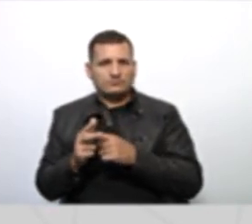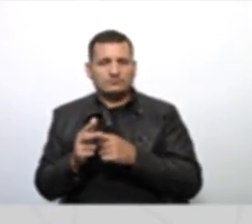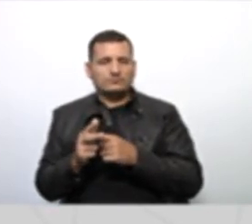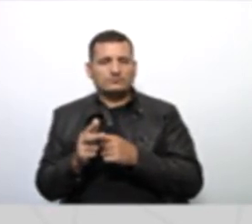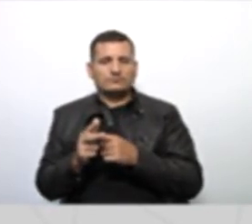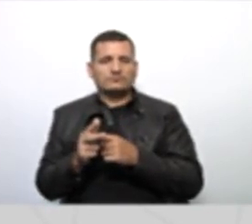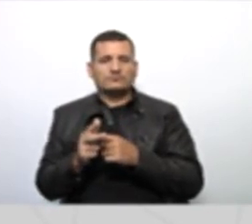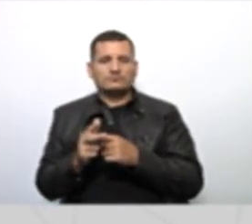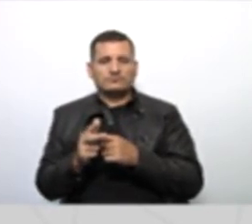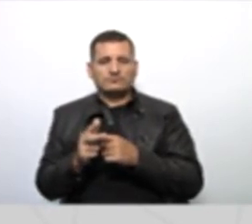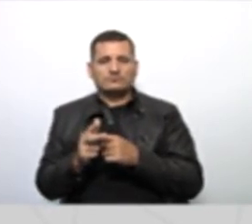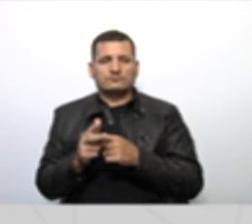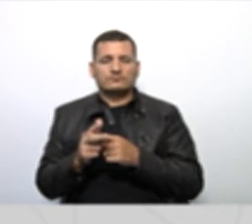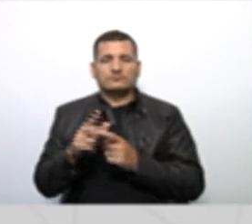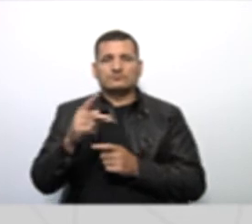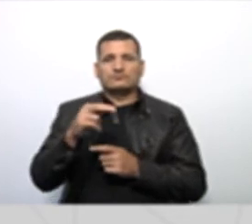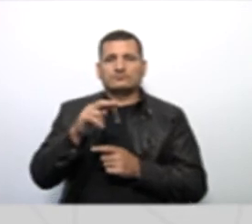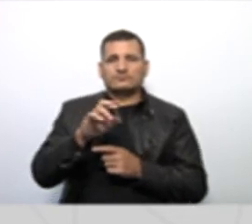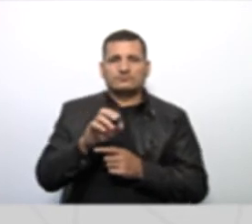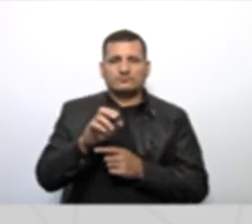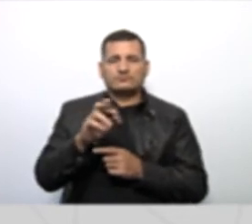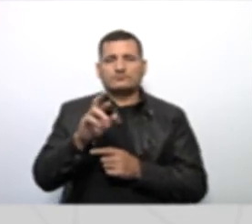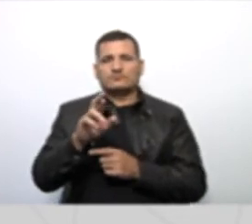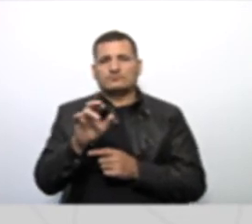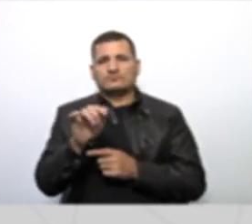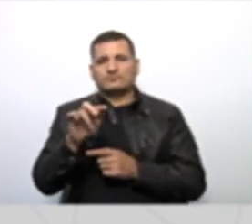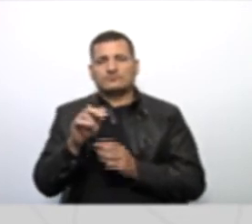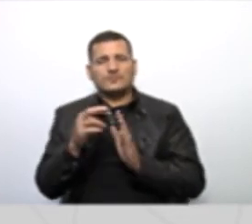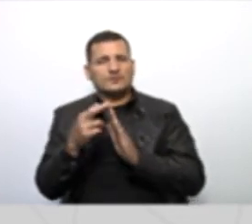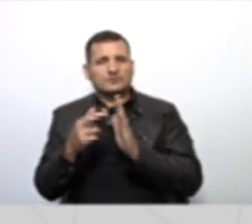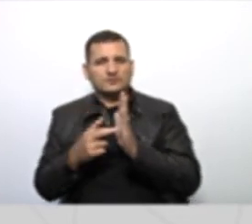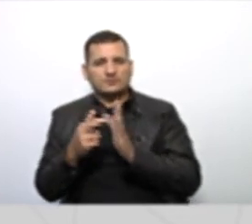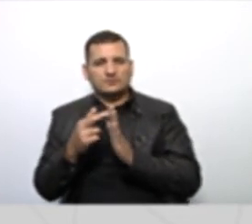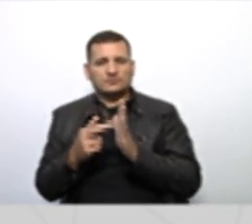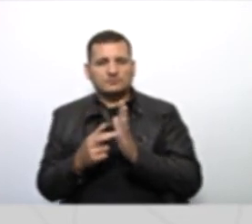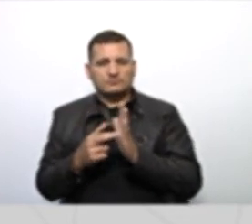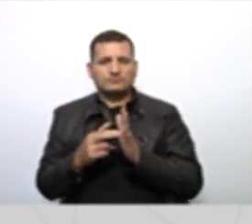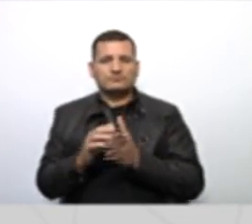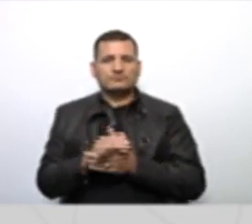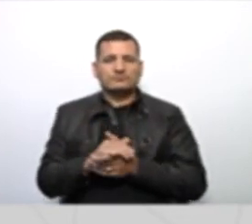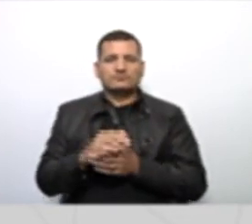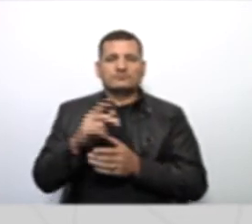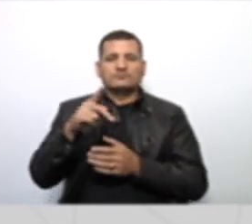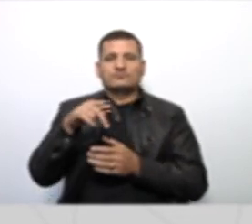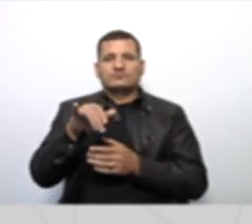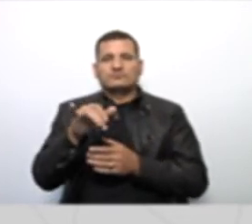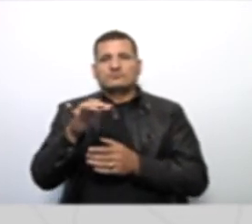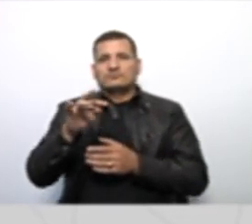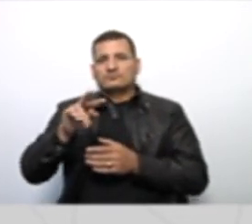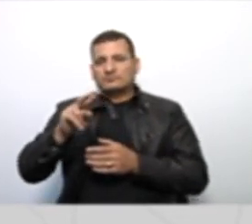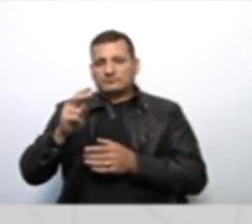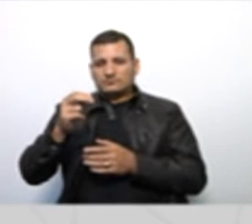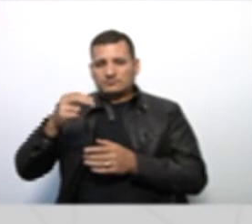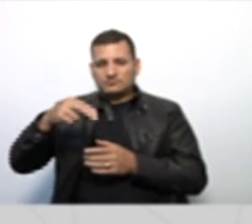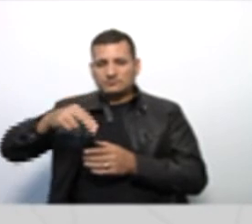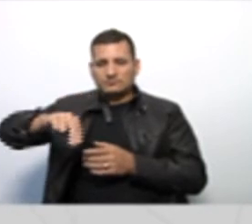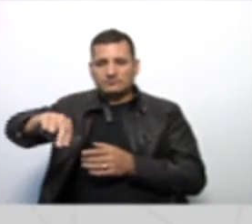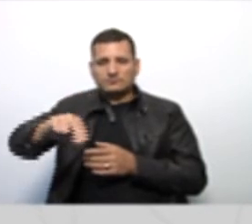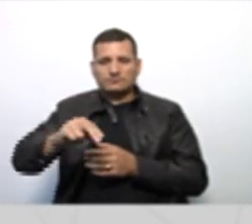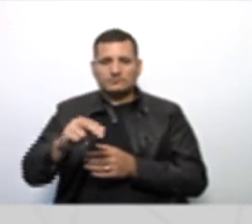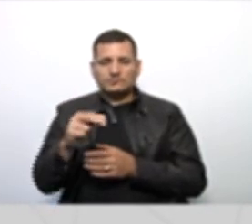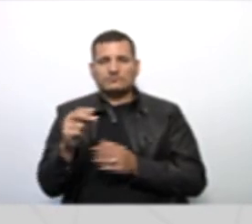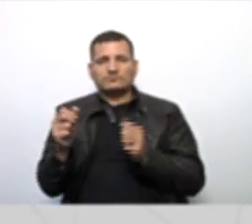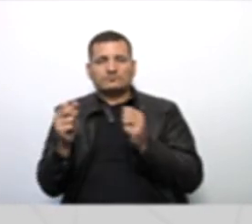pré-requisitos. Eu vou falar sobre isso aqui. Pré-requisitos. Para o PyForInstaller, que são bibliotecas do Python com